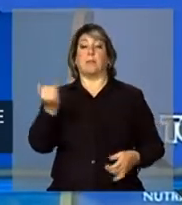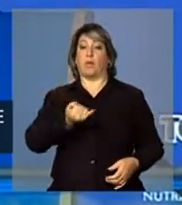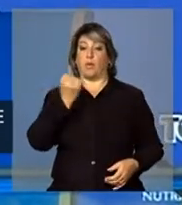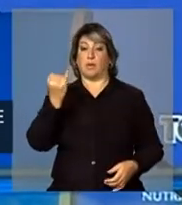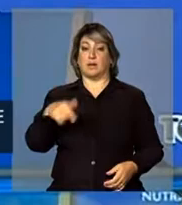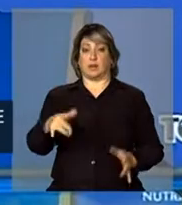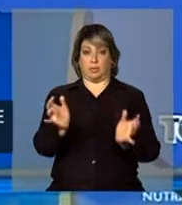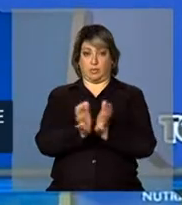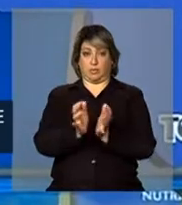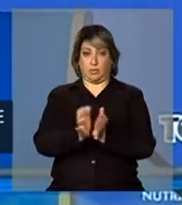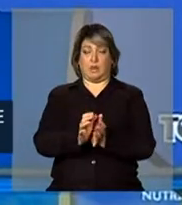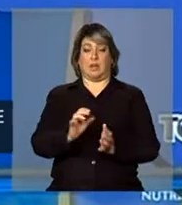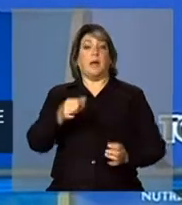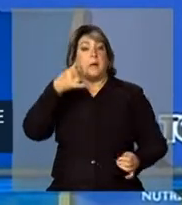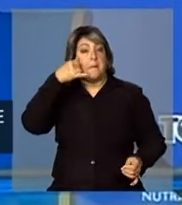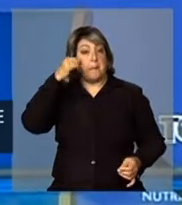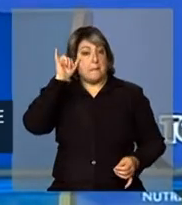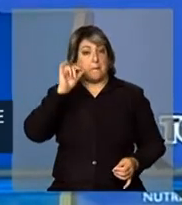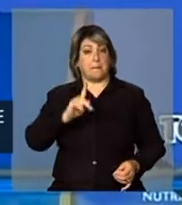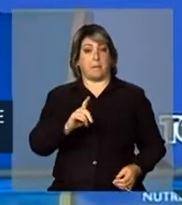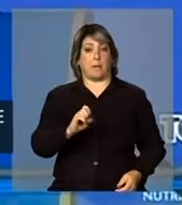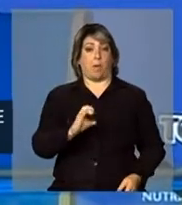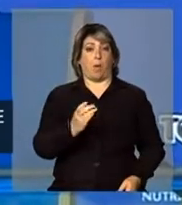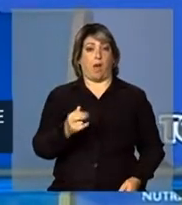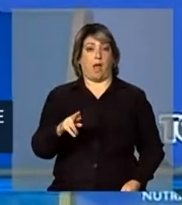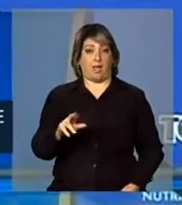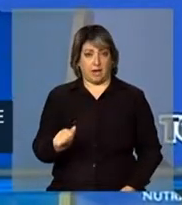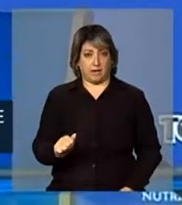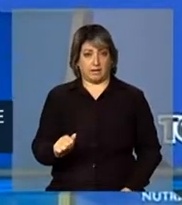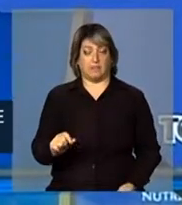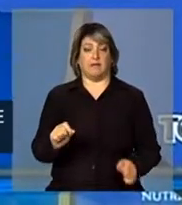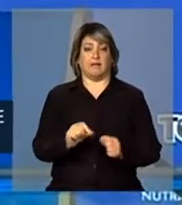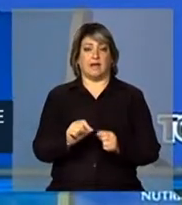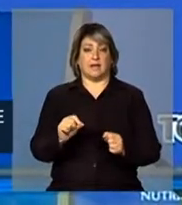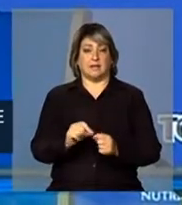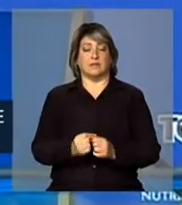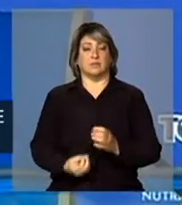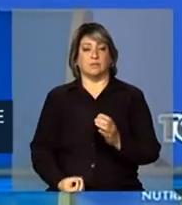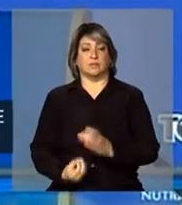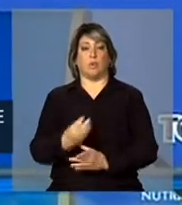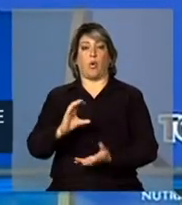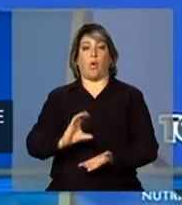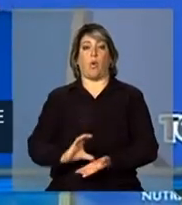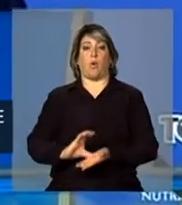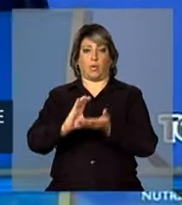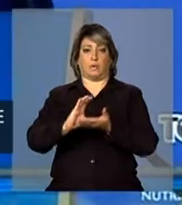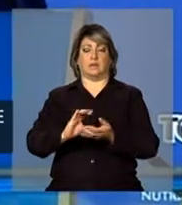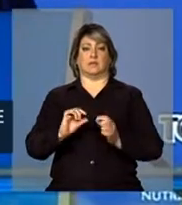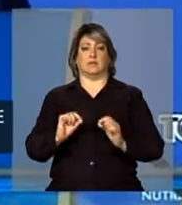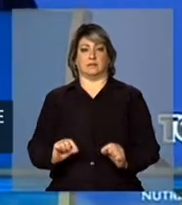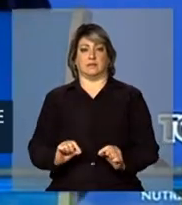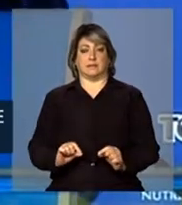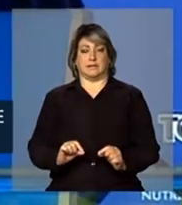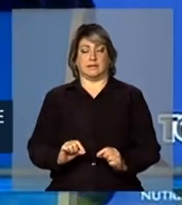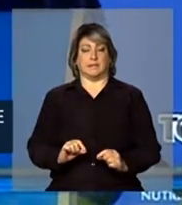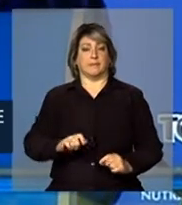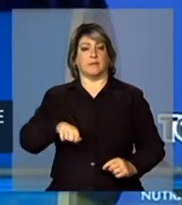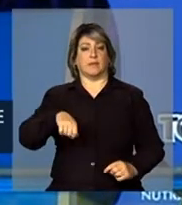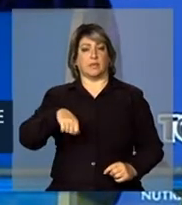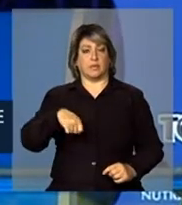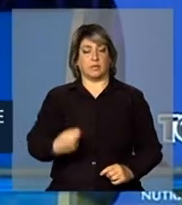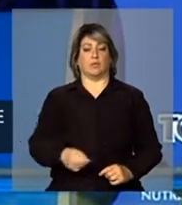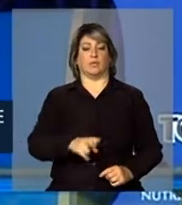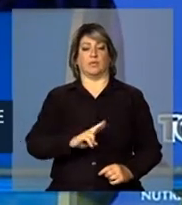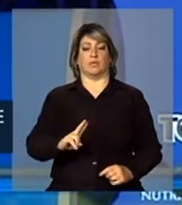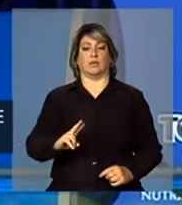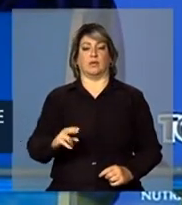pecuária nós construirmos o conselho, o chamado, eu